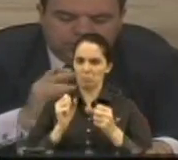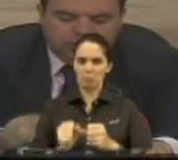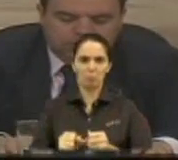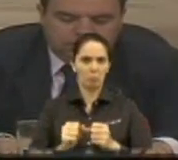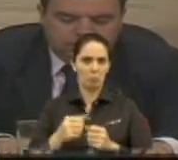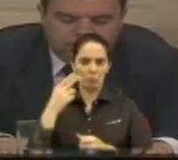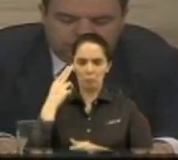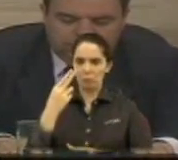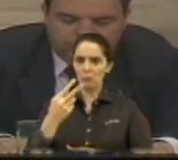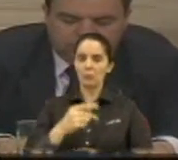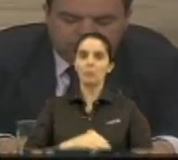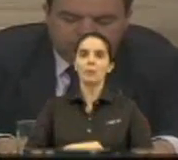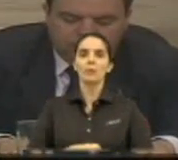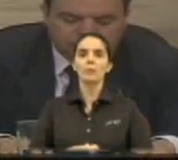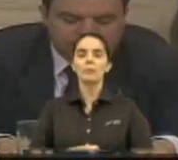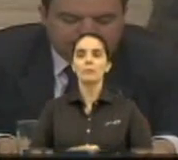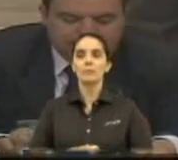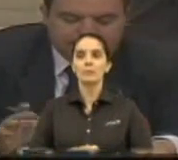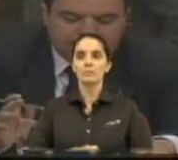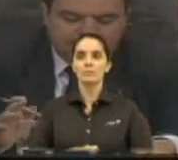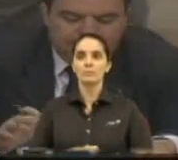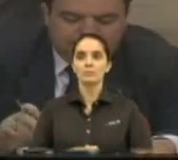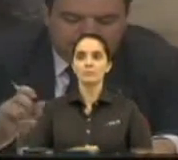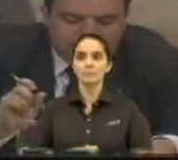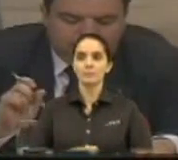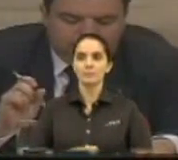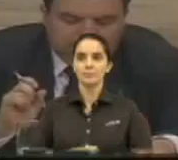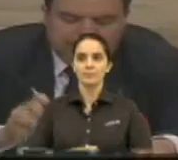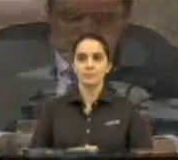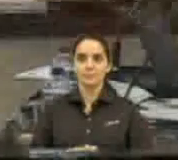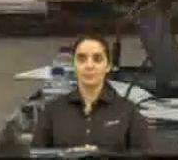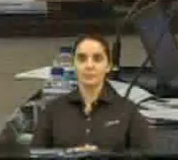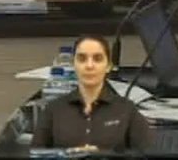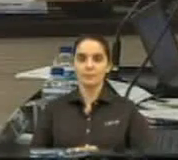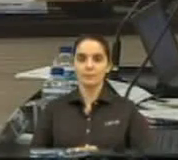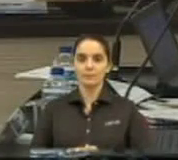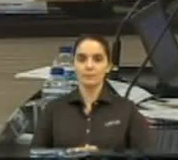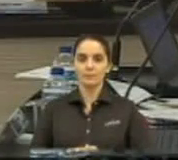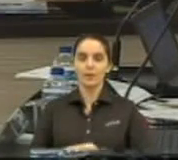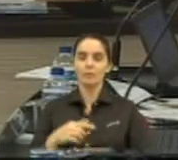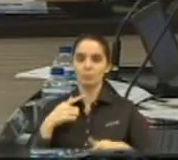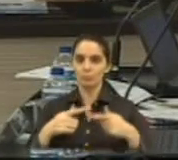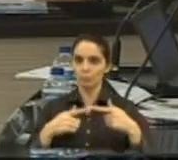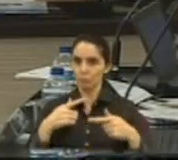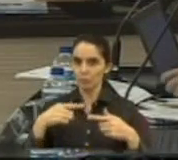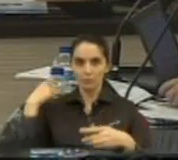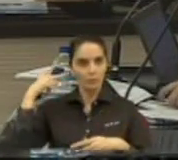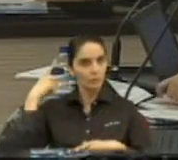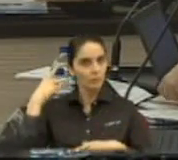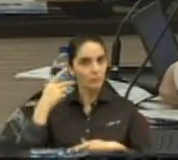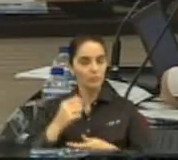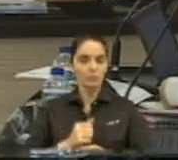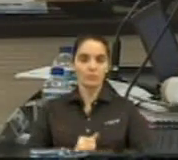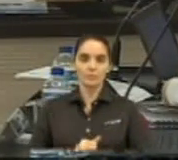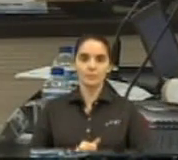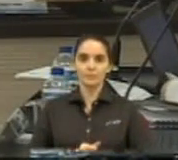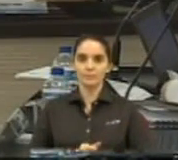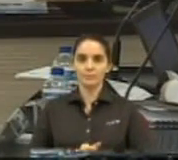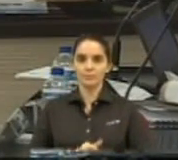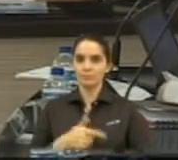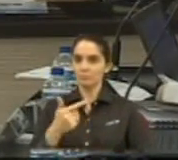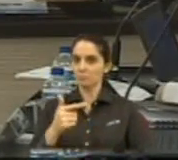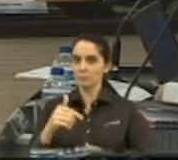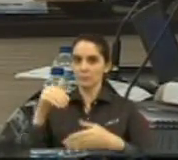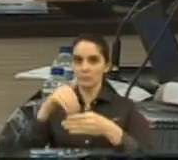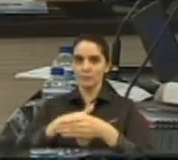conforme conversado com o expediente. Com certeza. Então, ainda continua em discussão. Algum vereador deseja? Não